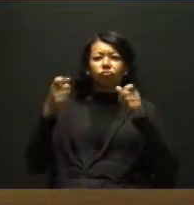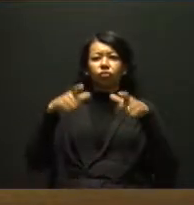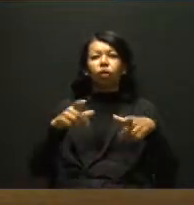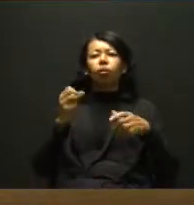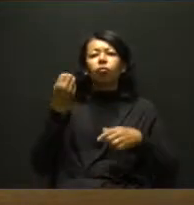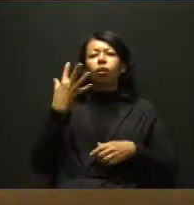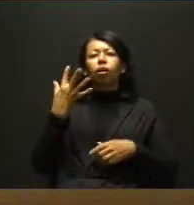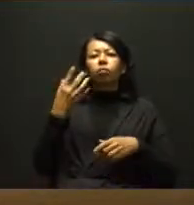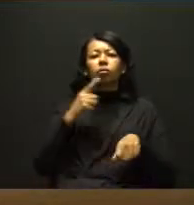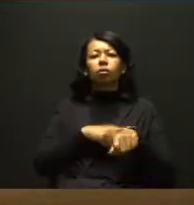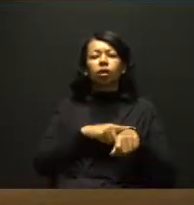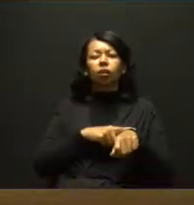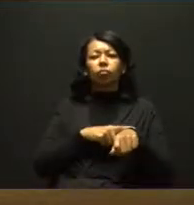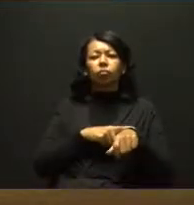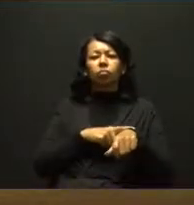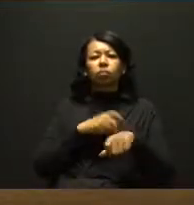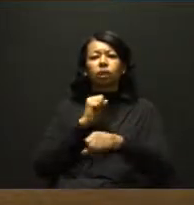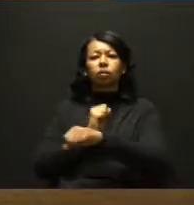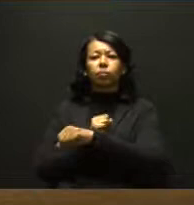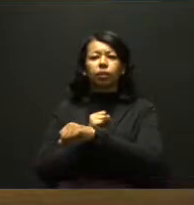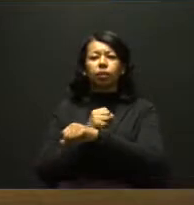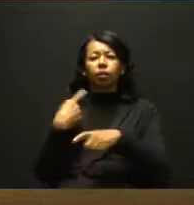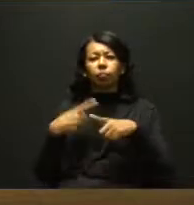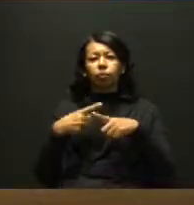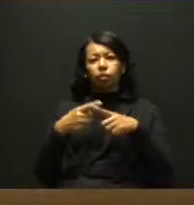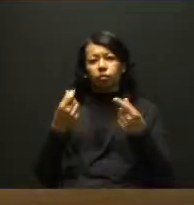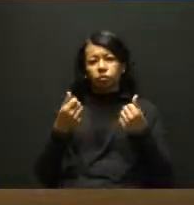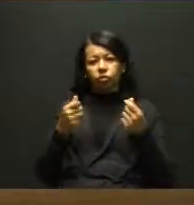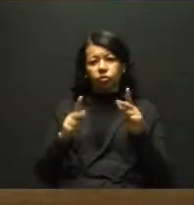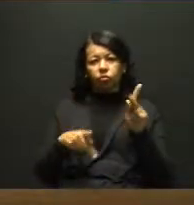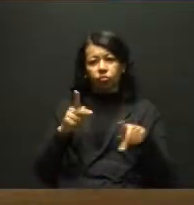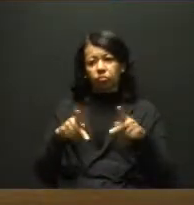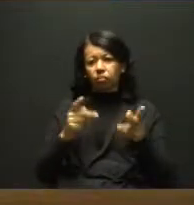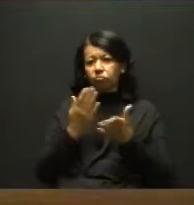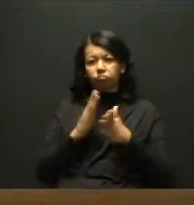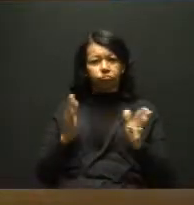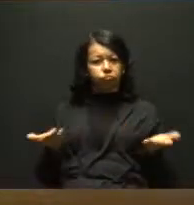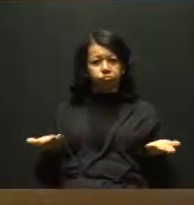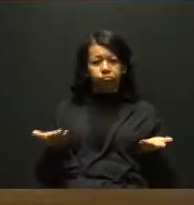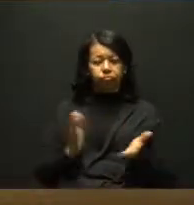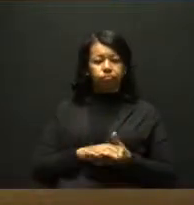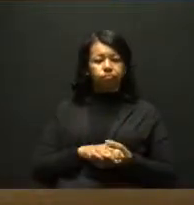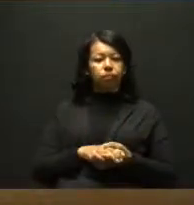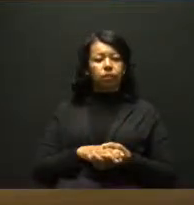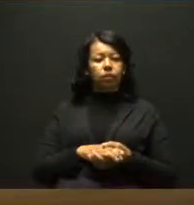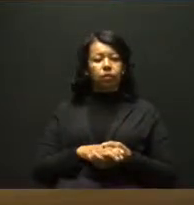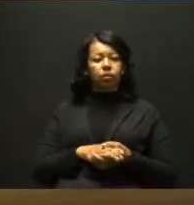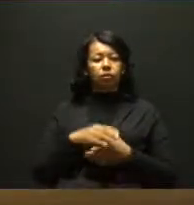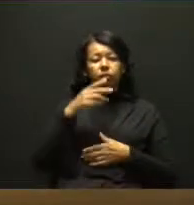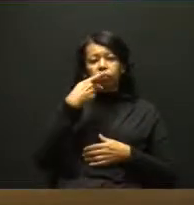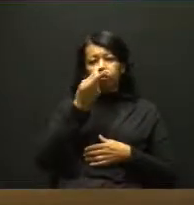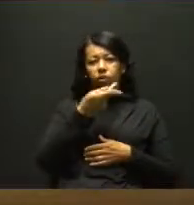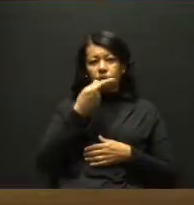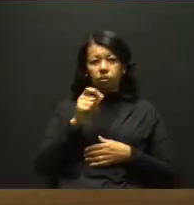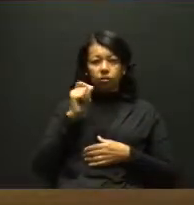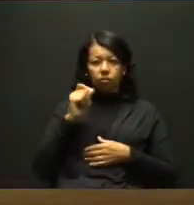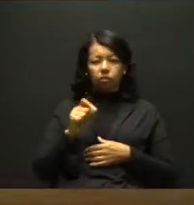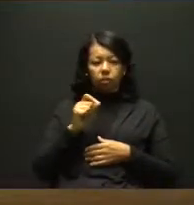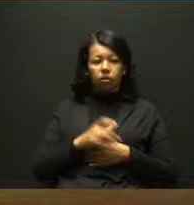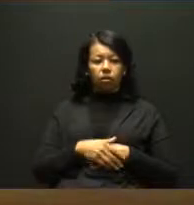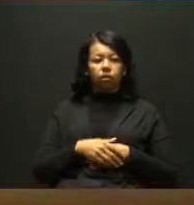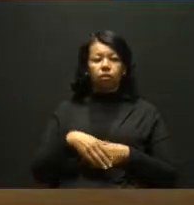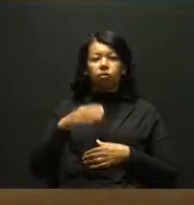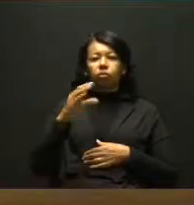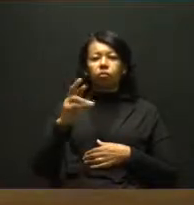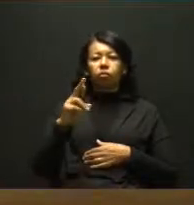ficar mais razão mas na zona porque o dinheiro do povo está indo para o valor referente ao tema do